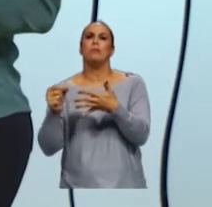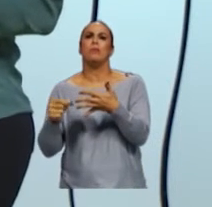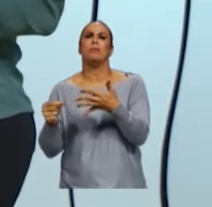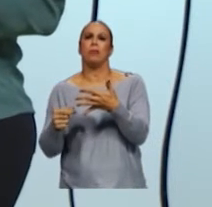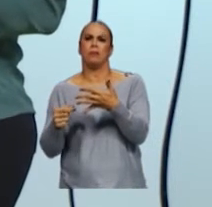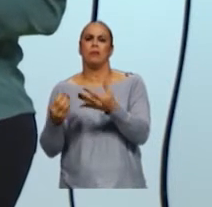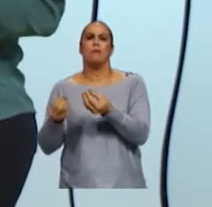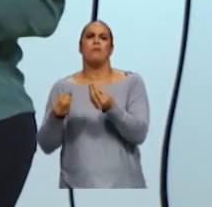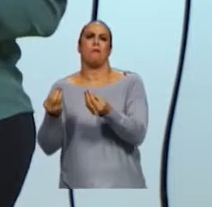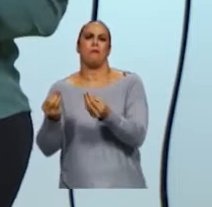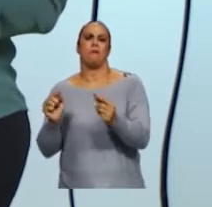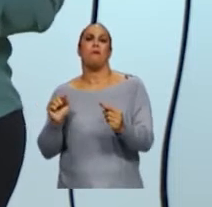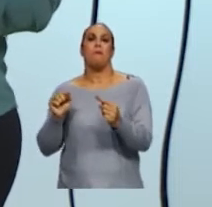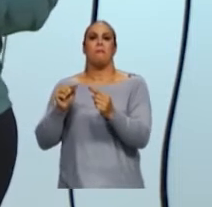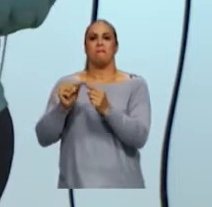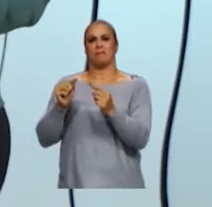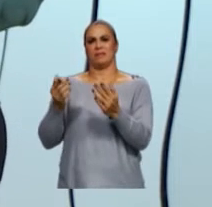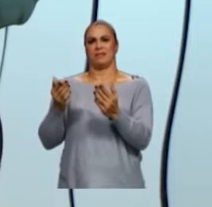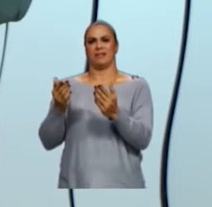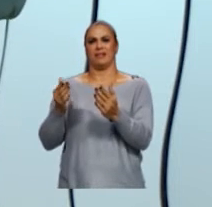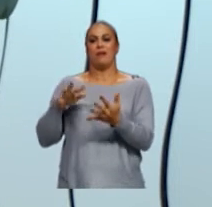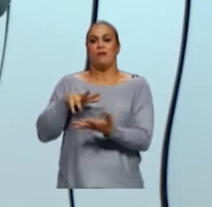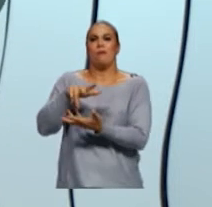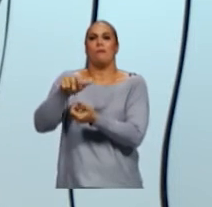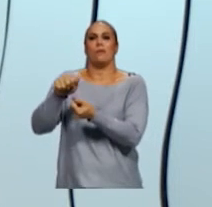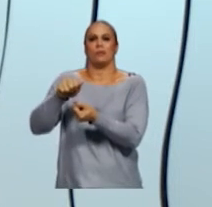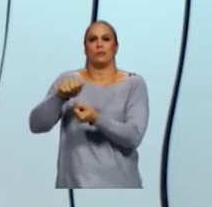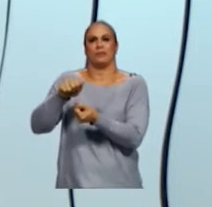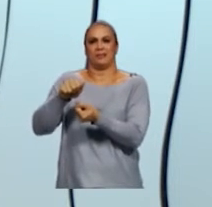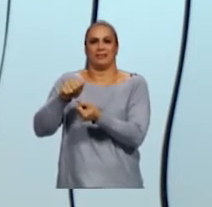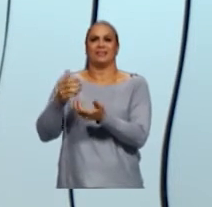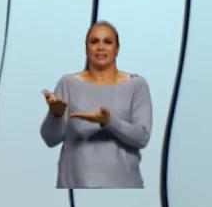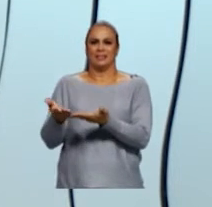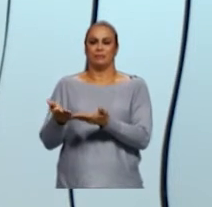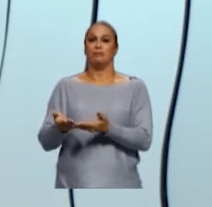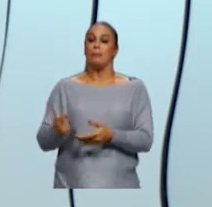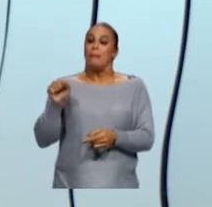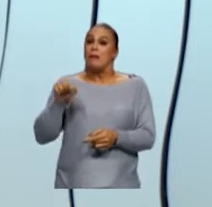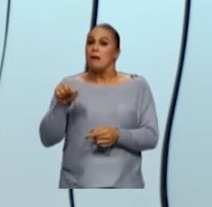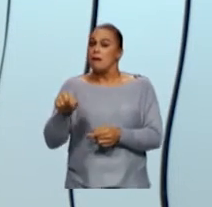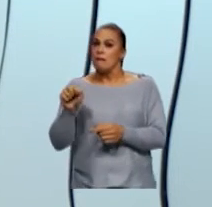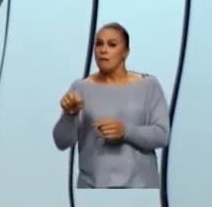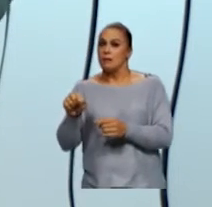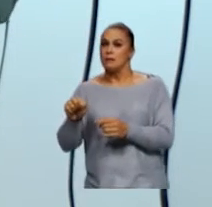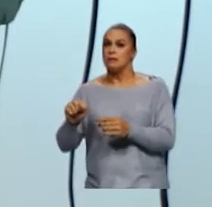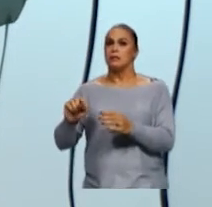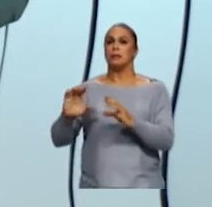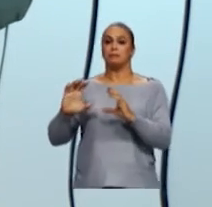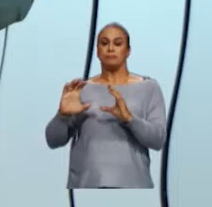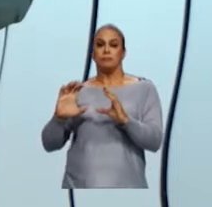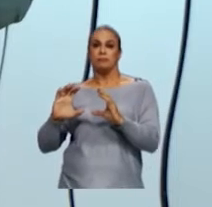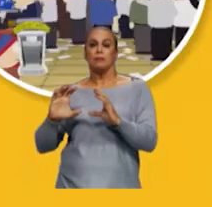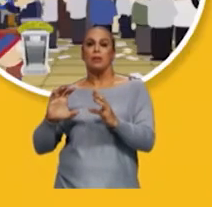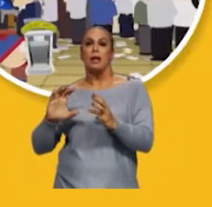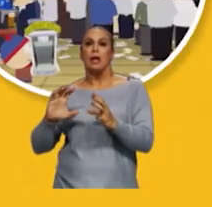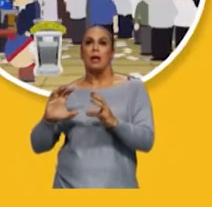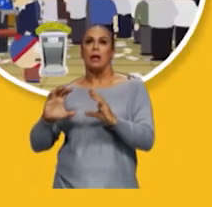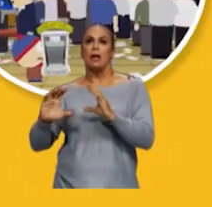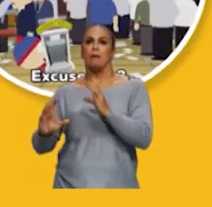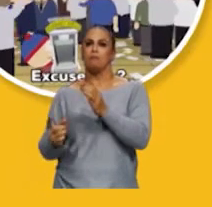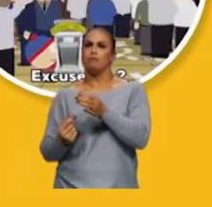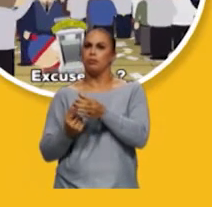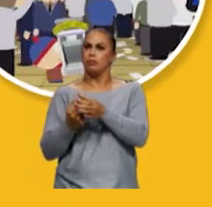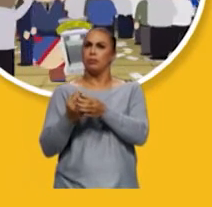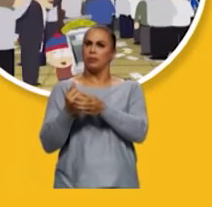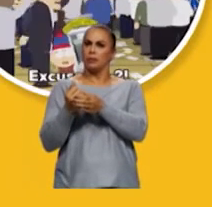gente começar, o capitalismo financeiro é também chamado de capitalismo monopolista. A gente